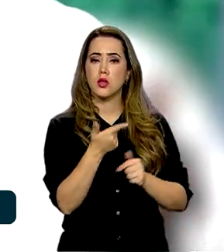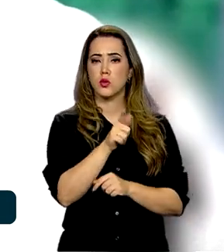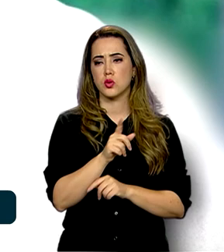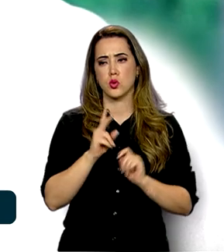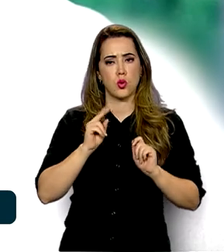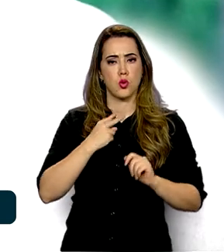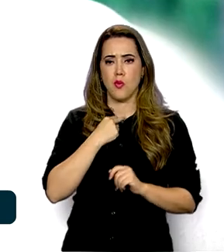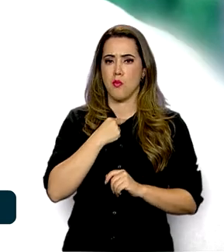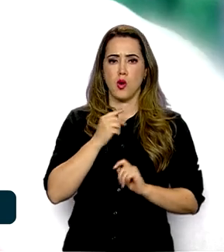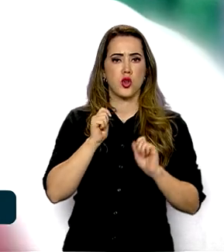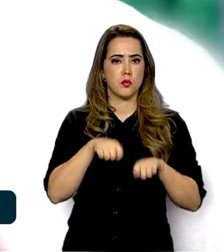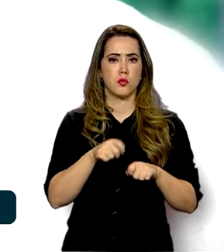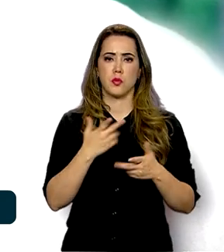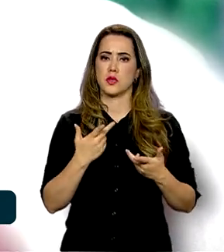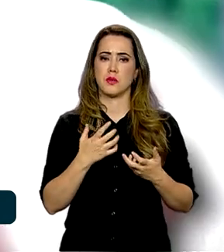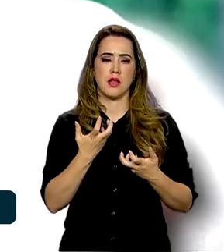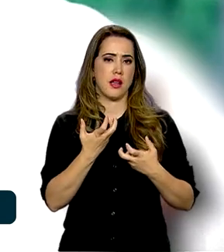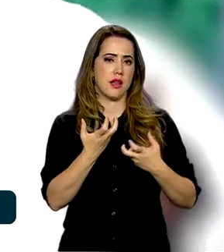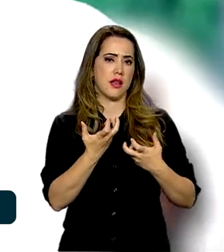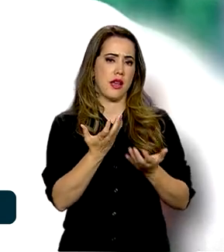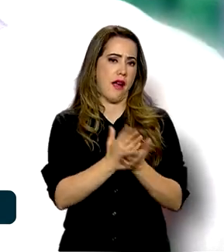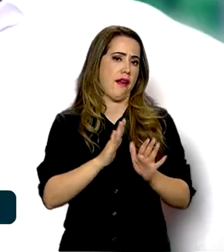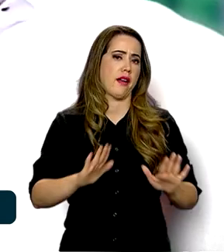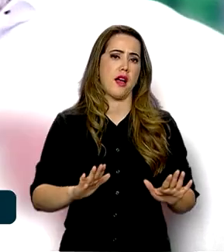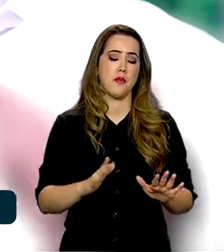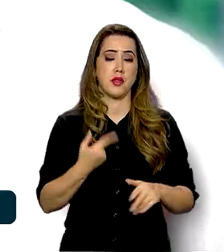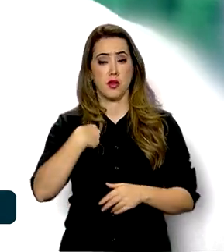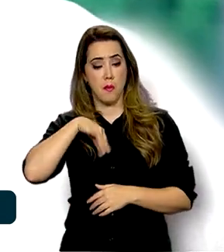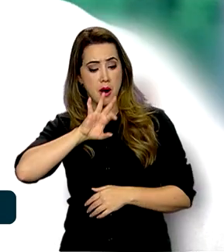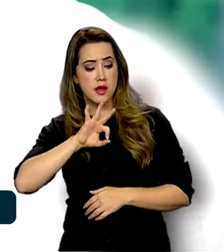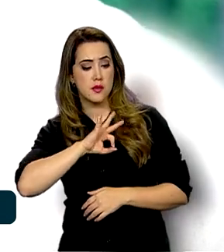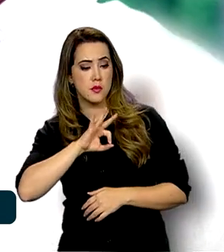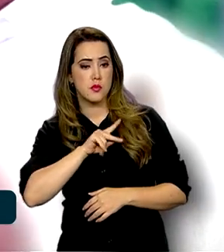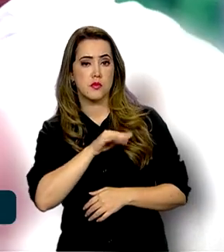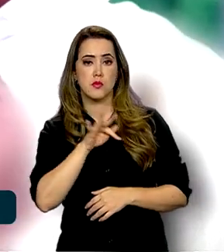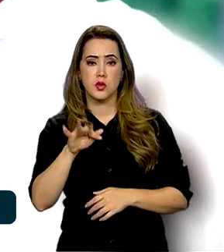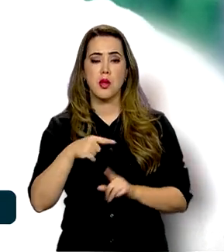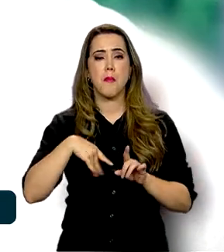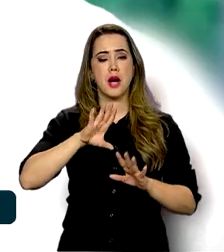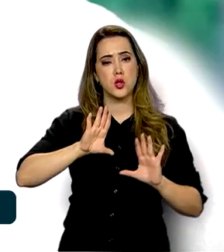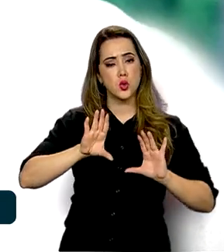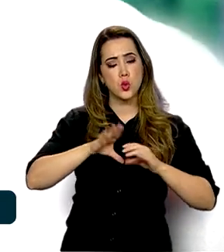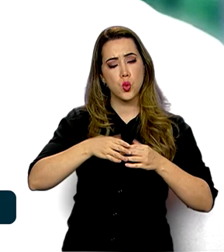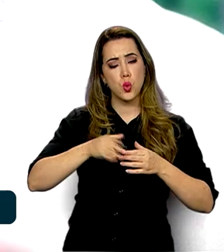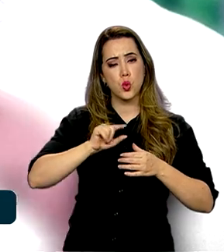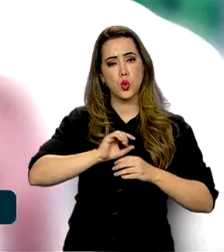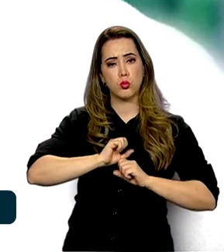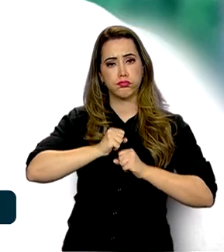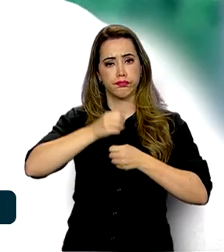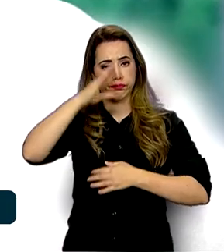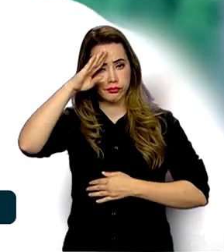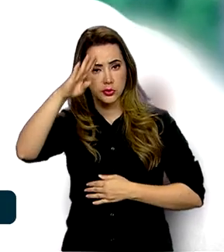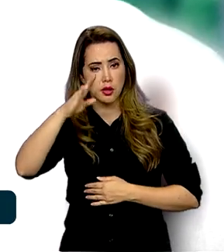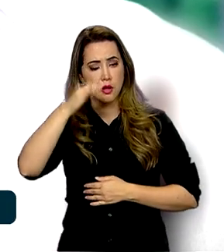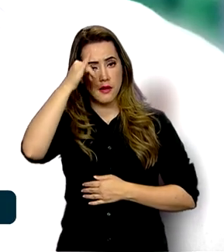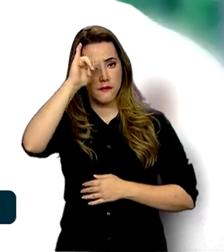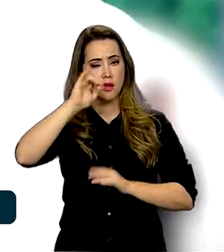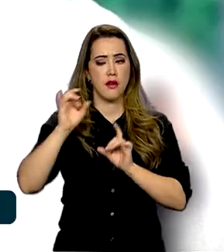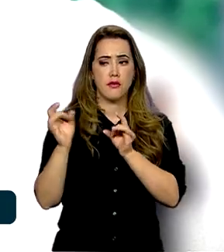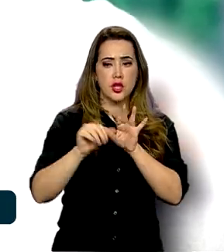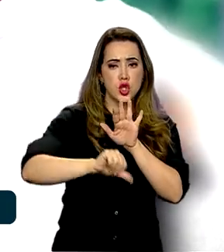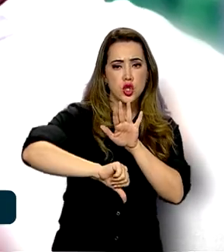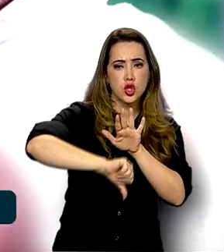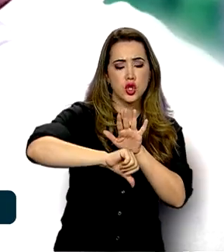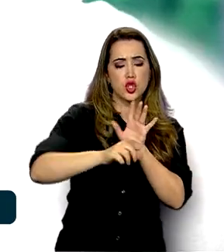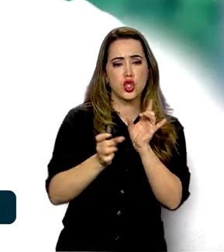que haja destruição. Por isso é que nós vamos ter mais Polícia Federal, vamos ter mais Forças Armadas cuidando das nossas fronteiras, combatendo o narcotráfico,